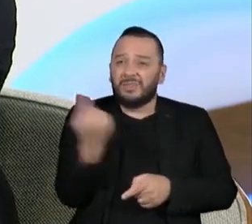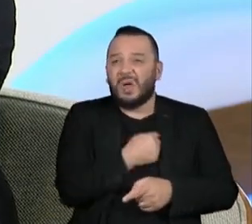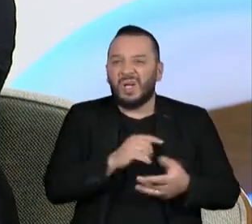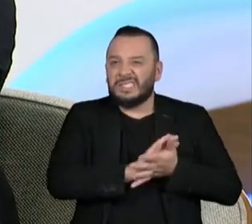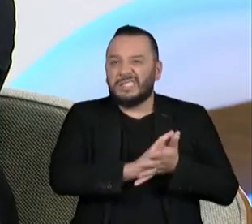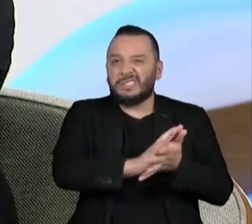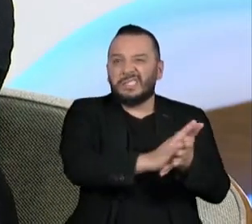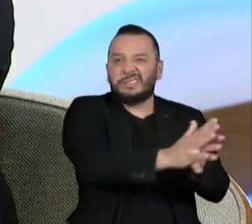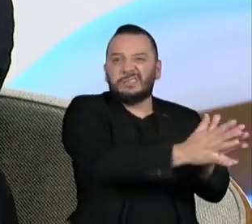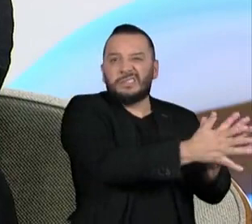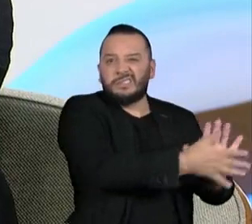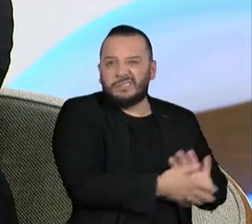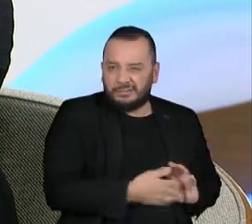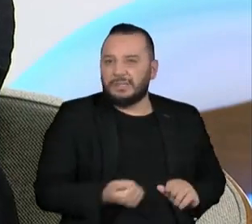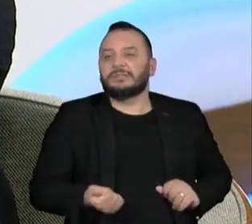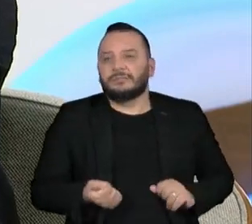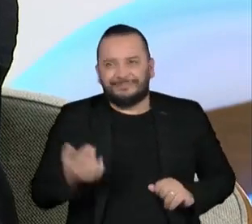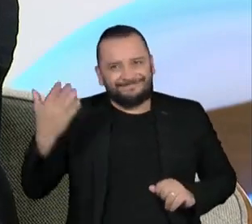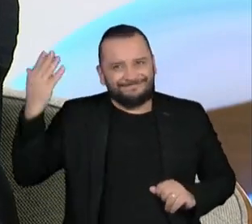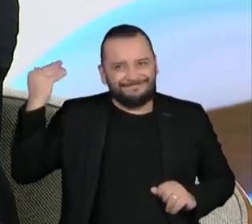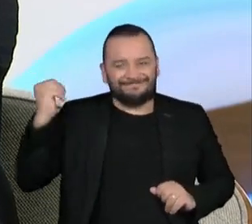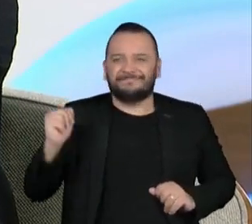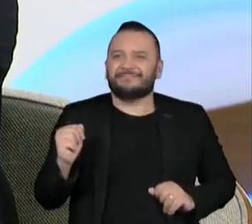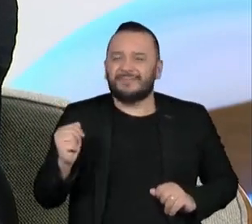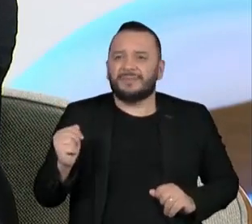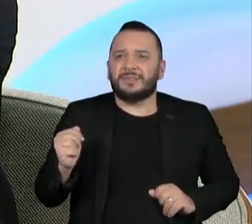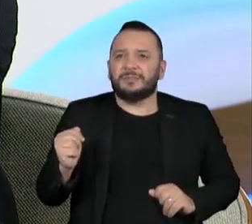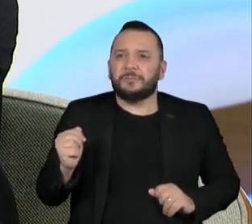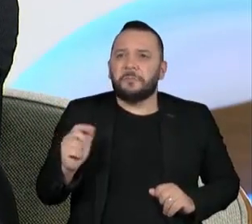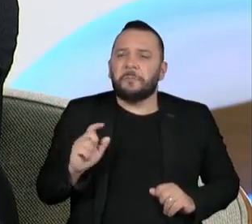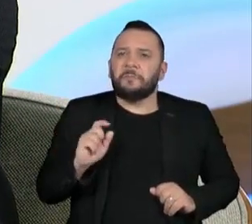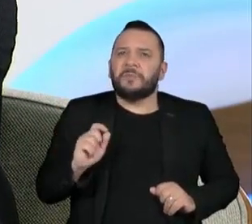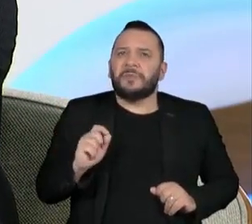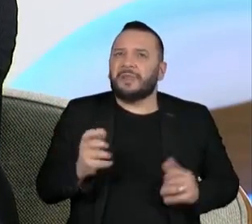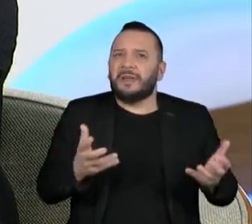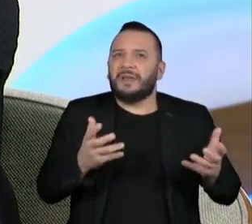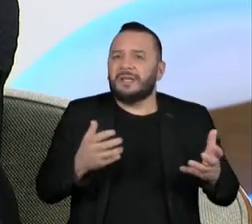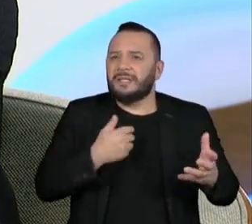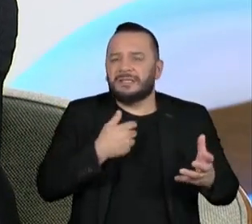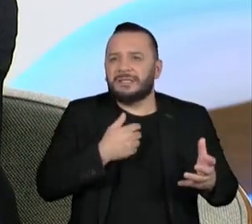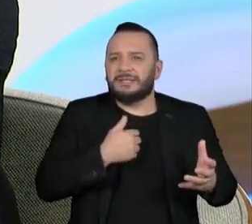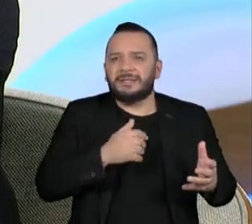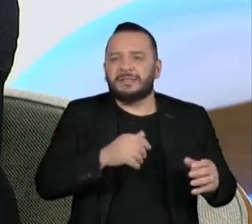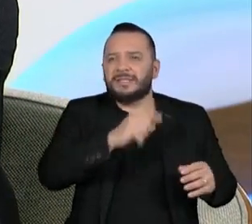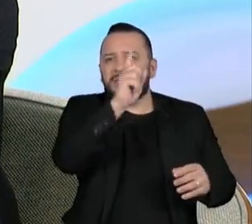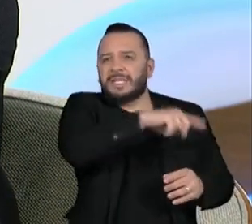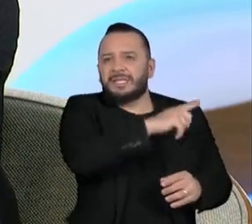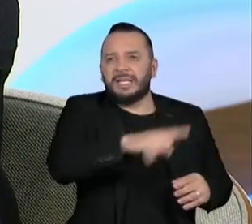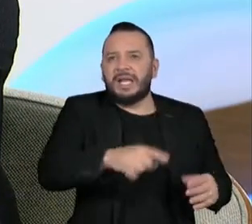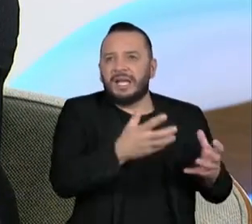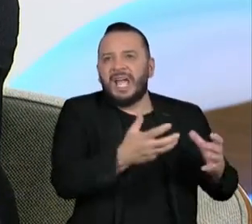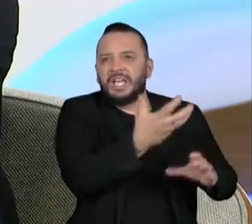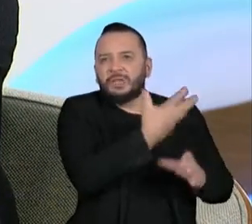o ocupador, o ocupante, não é? Quis rasurar e quis fazer desaparecer. Certo.